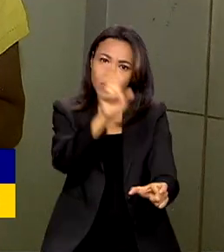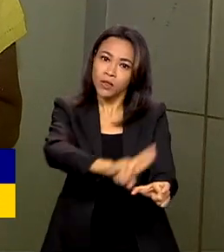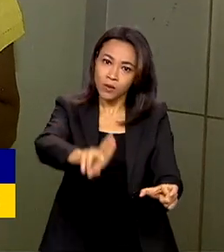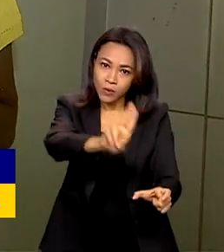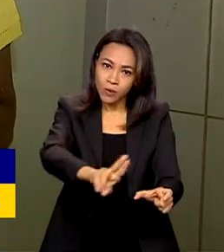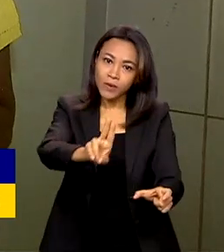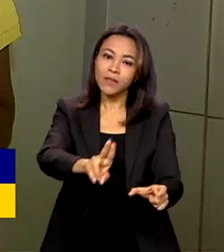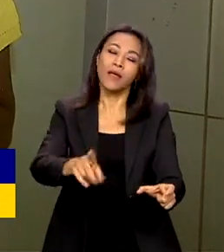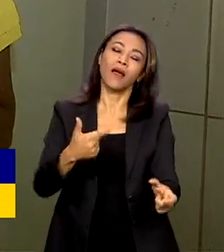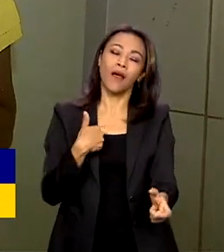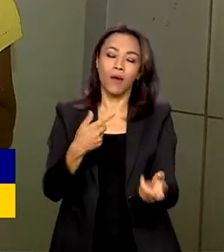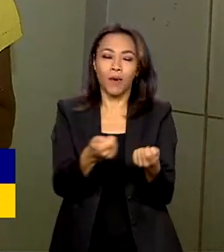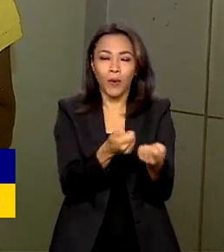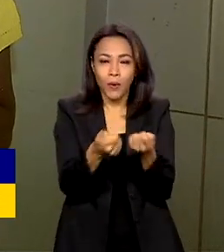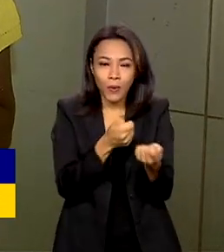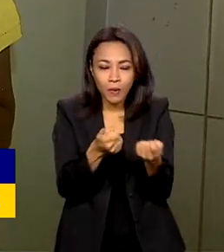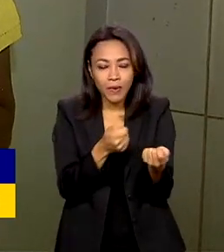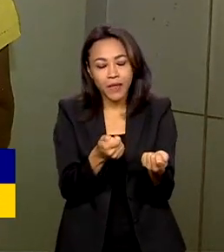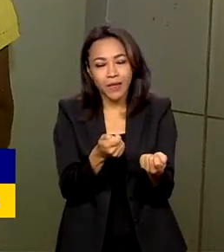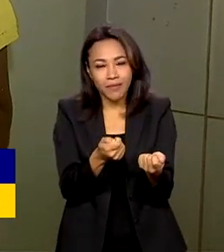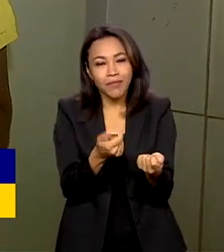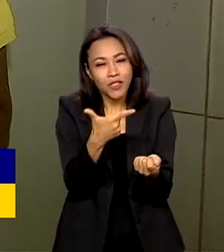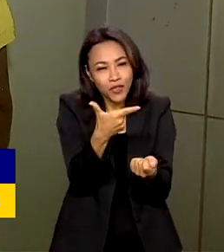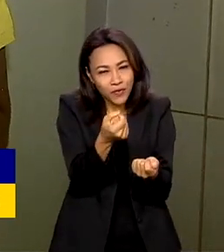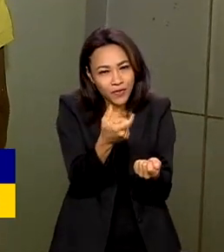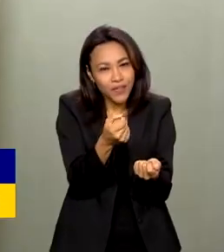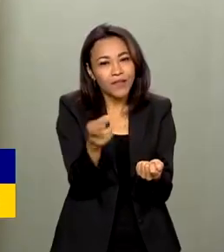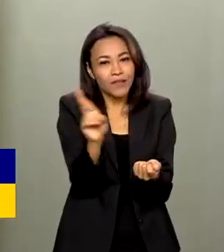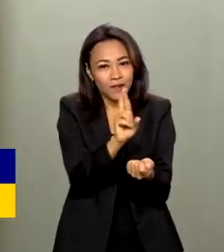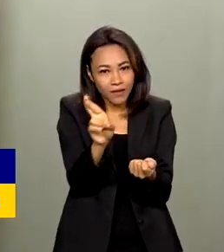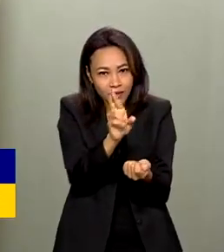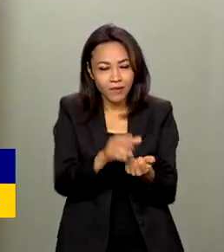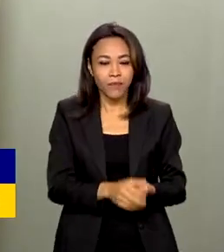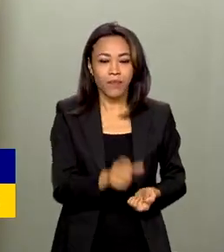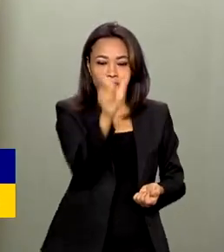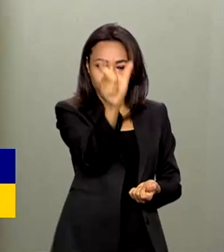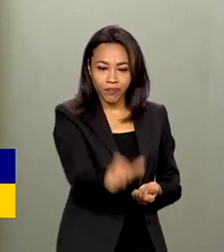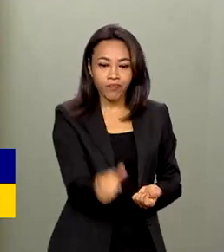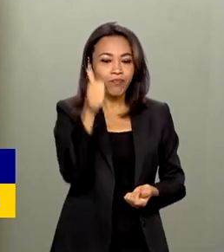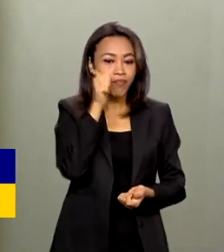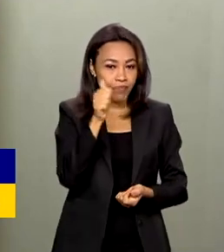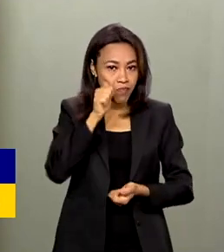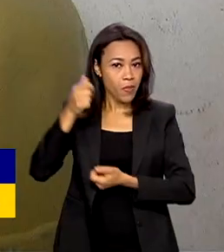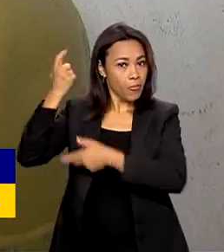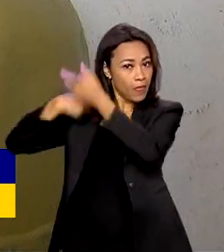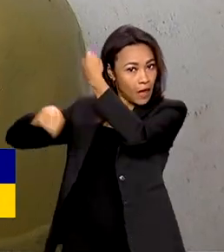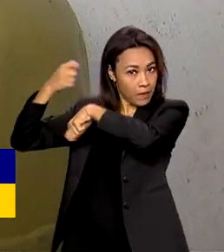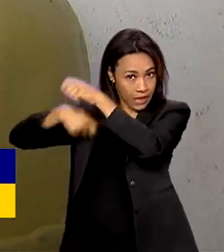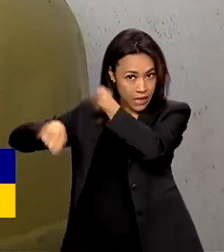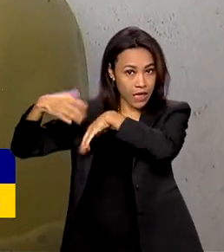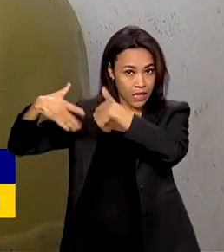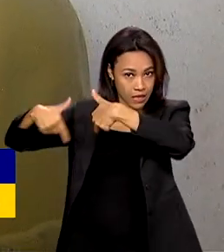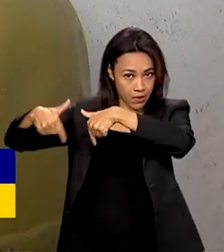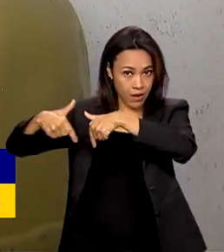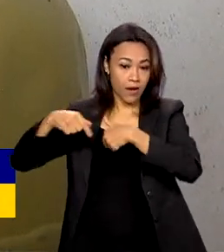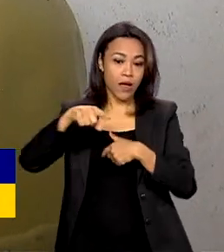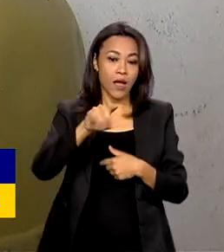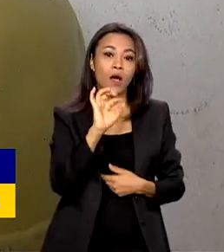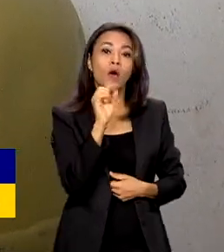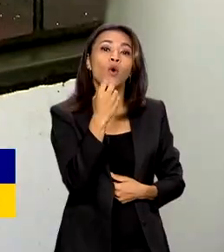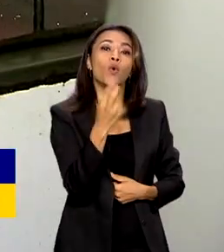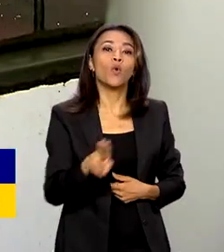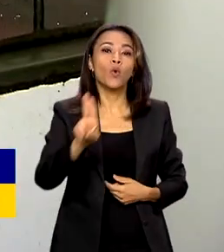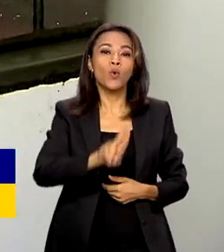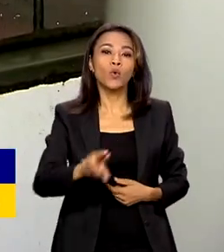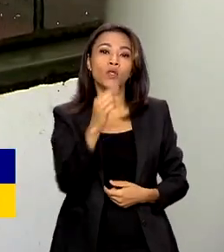espera é uma economia de cerca de R$ 20. A cabeleireira Simone usa um botijão por mês em